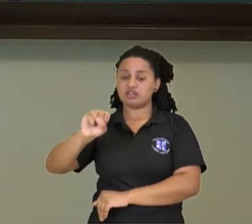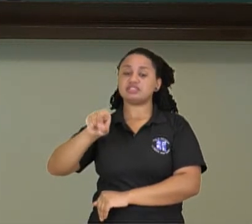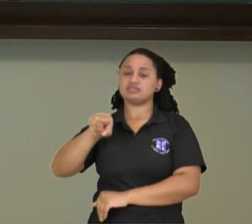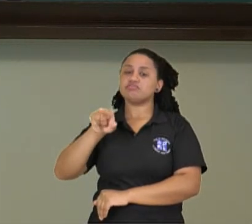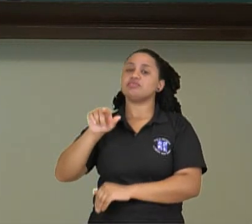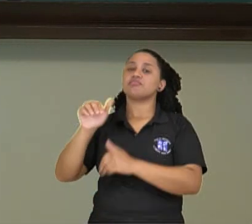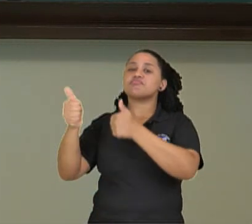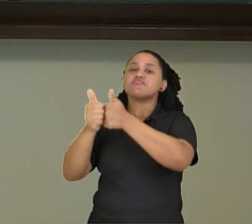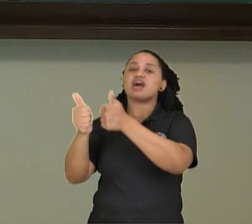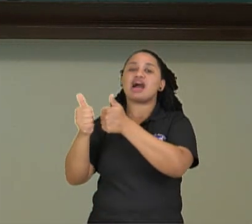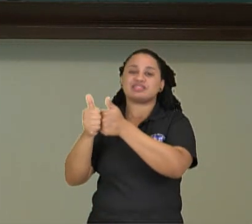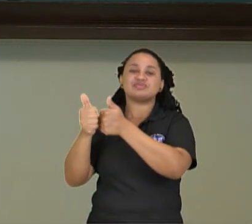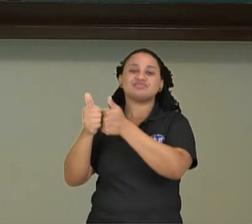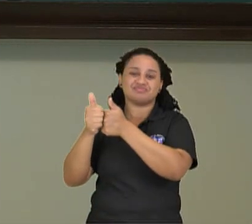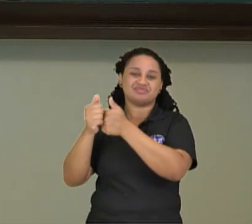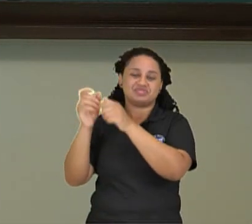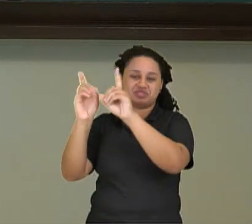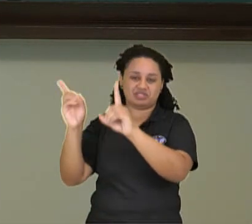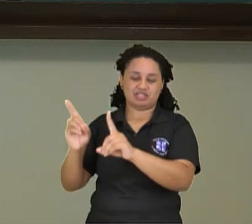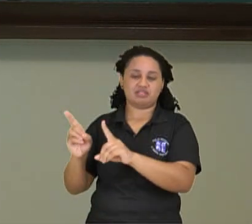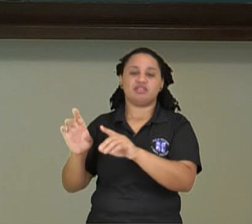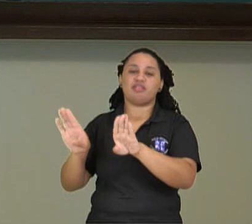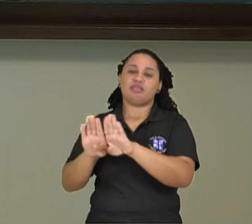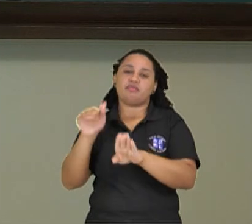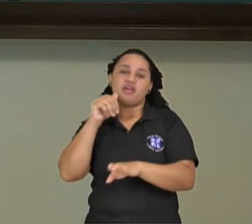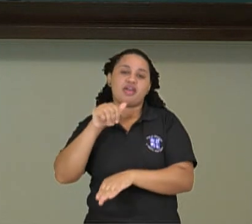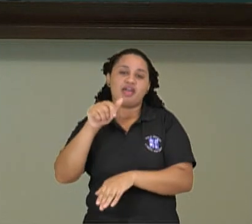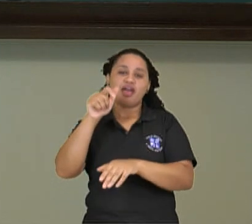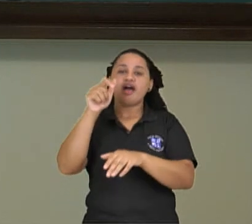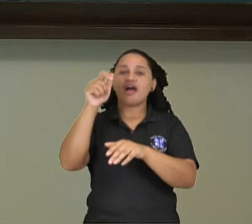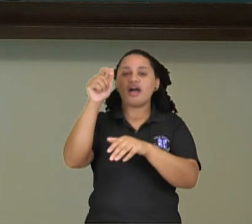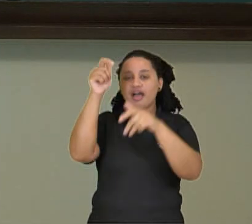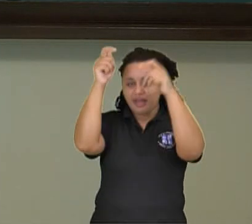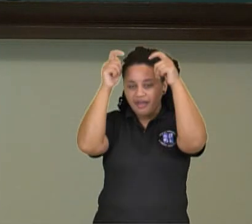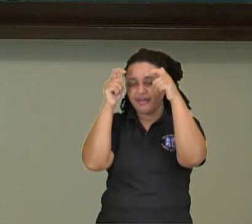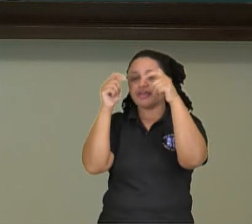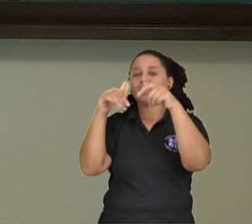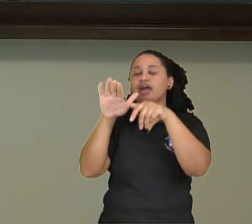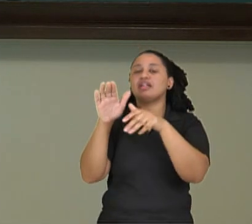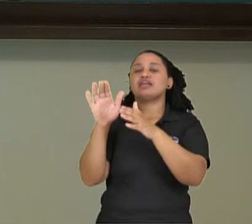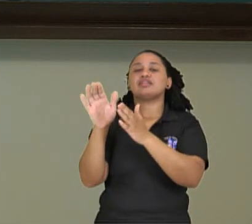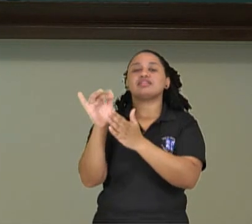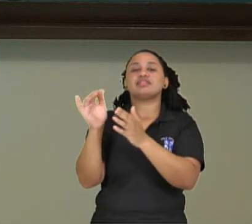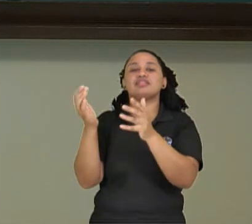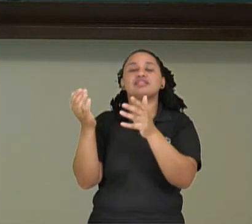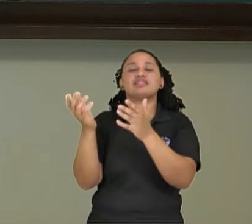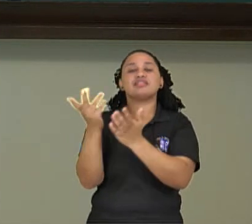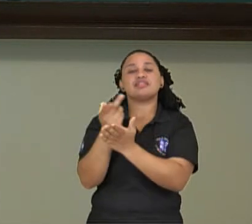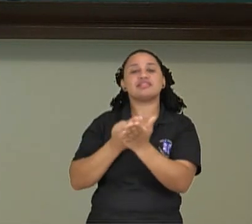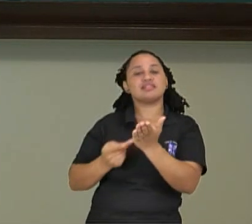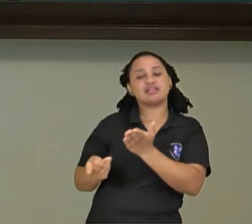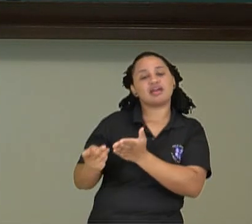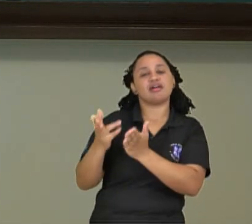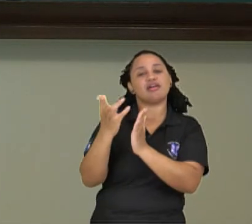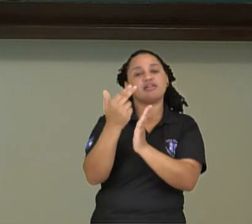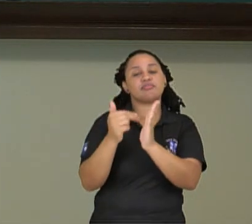com a vida e a morte. Por isso, as divindades sempre estão presentes nas obras.